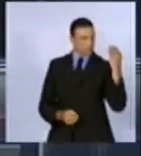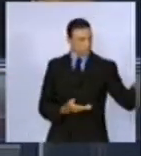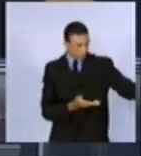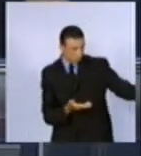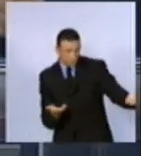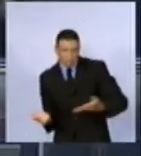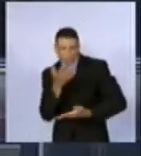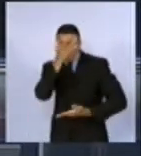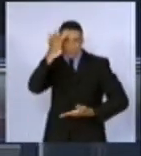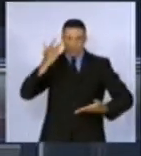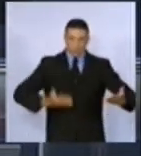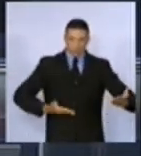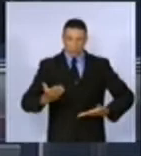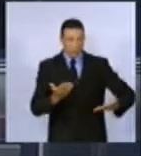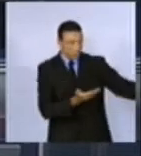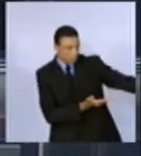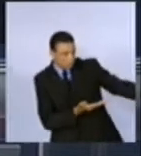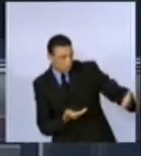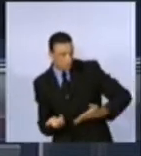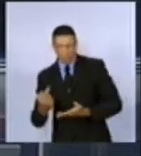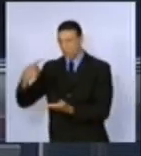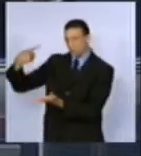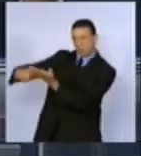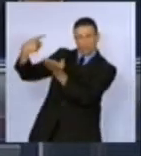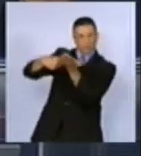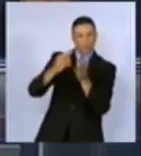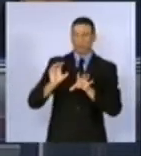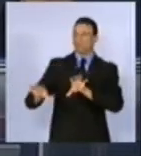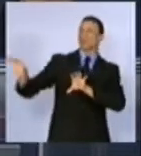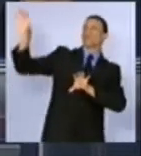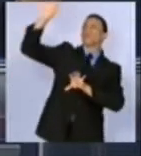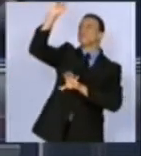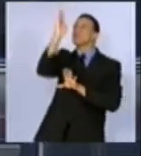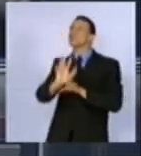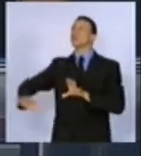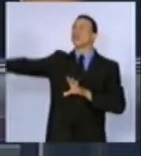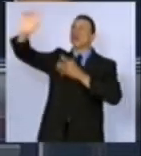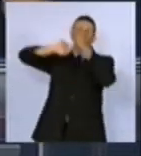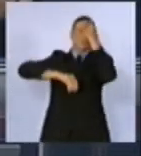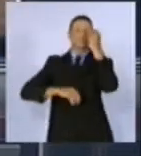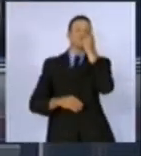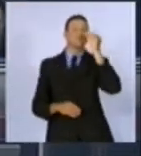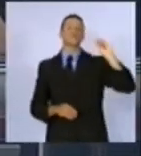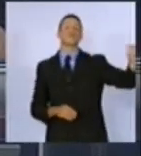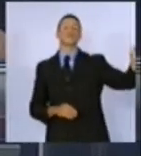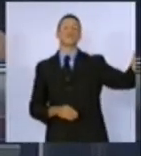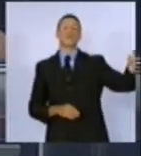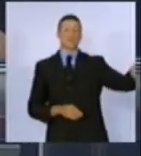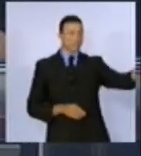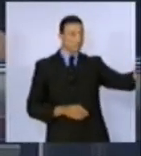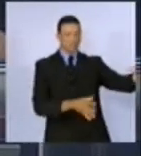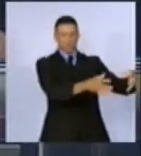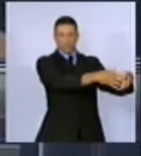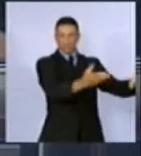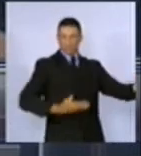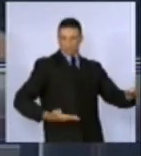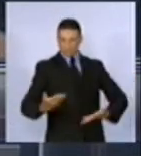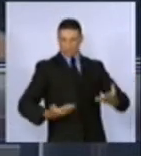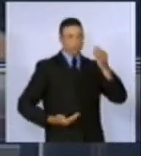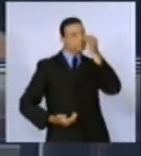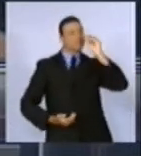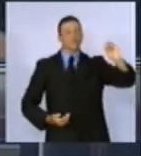para discutir pacto lá em São Paulo pacto não sei aonde em vários lugares do Brasil Esqueceram de botar a gente para na mesa para